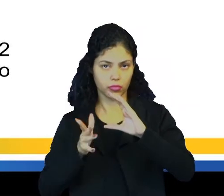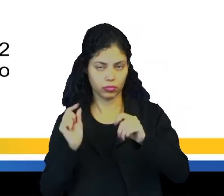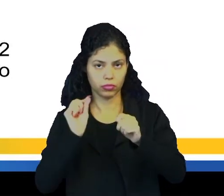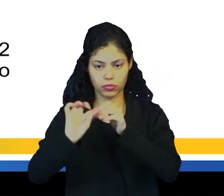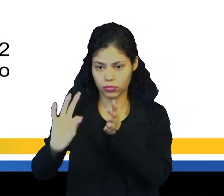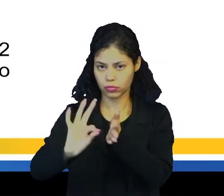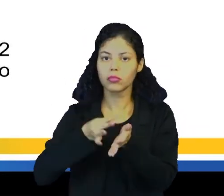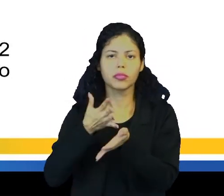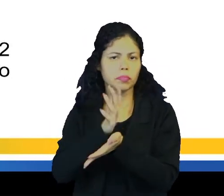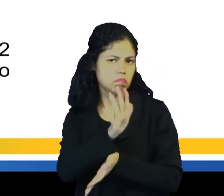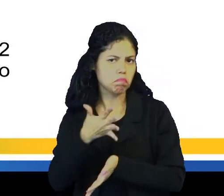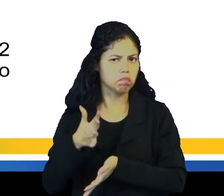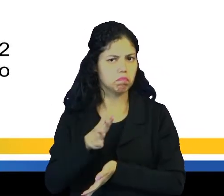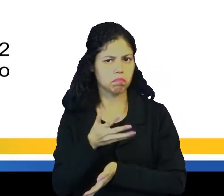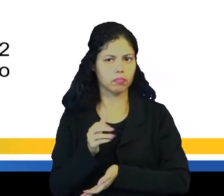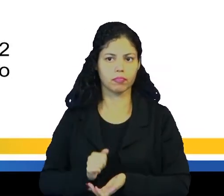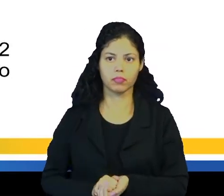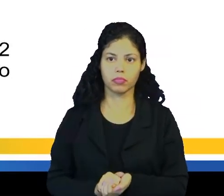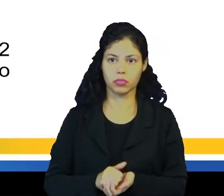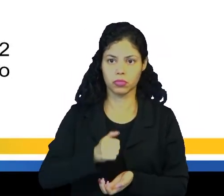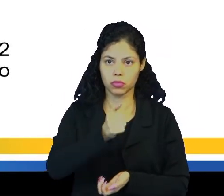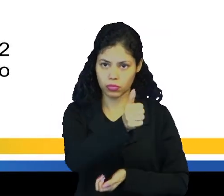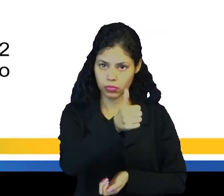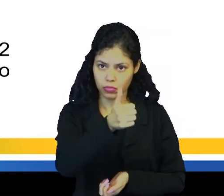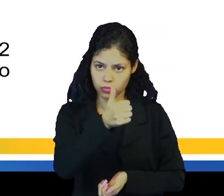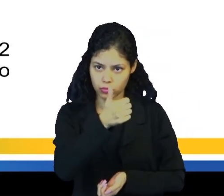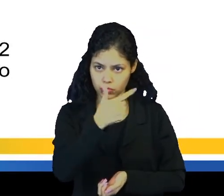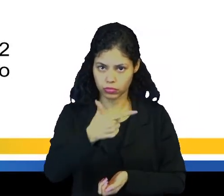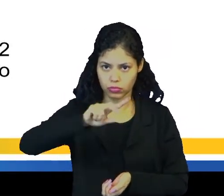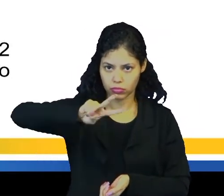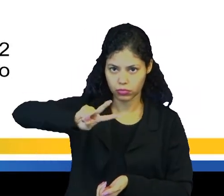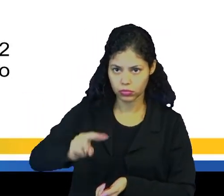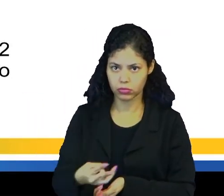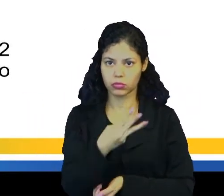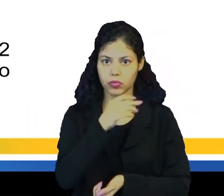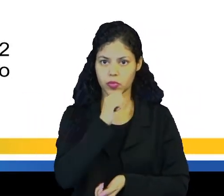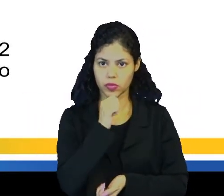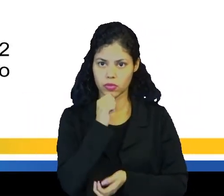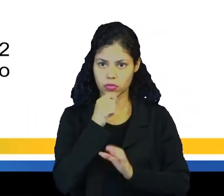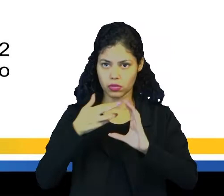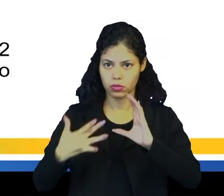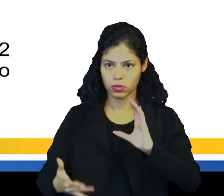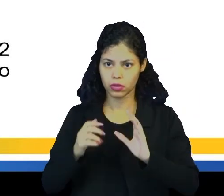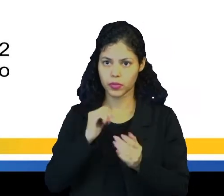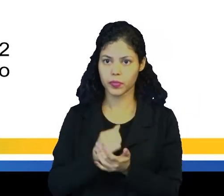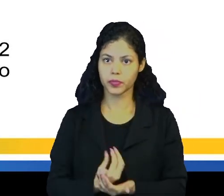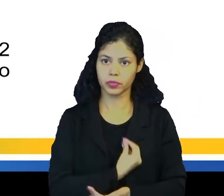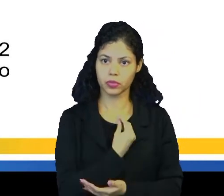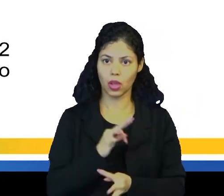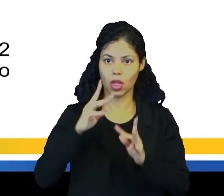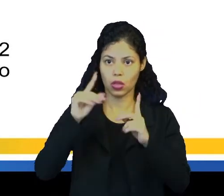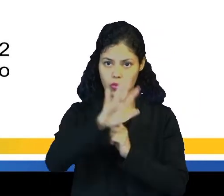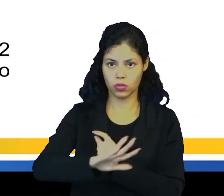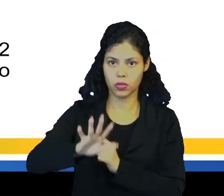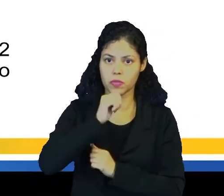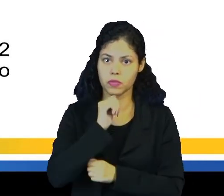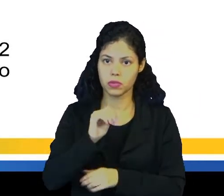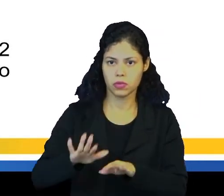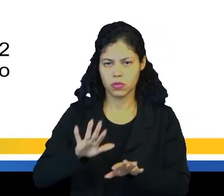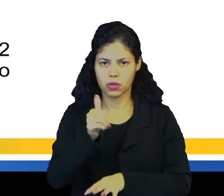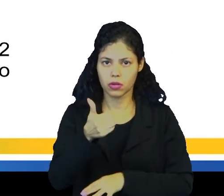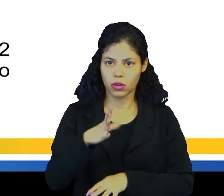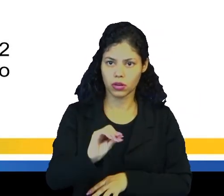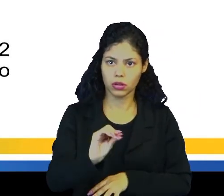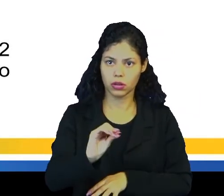e nomeados aproximadamente 2 milhões de espécies de seres vivos na Terra, porém não se sabe o seu total, que pode variar